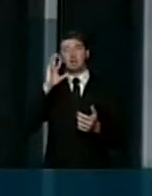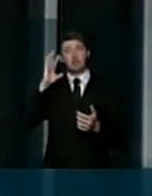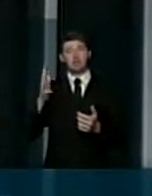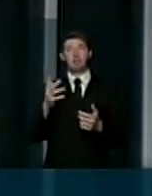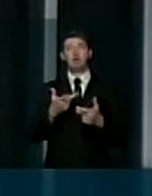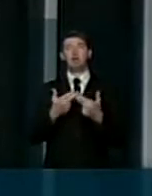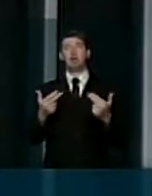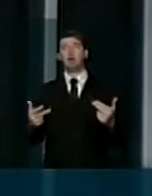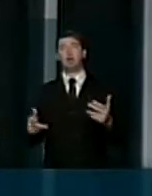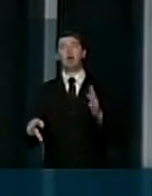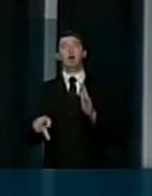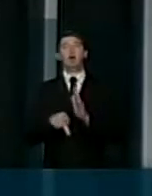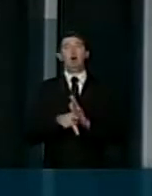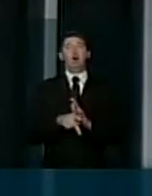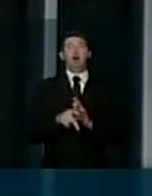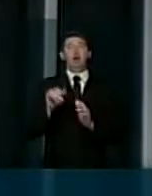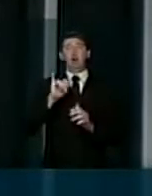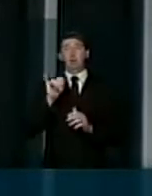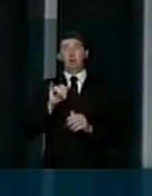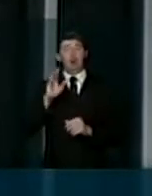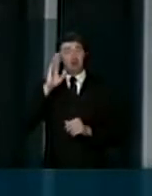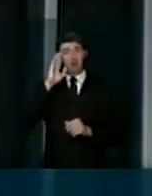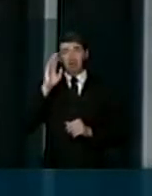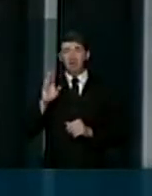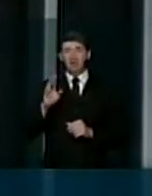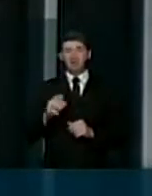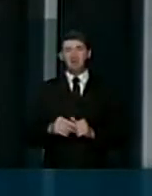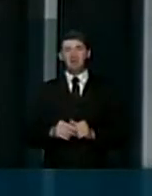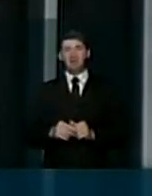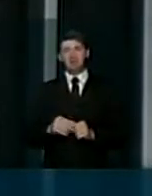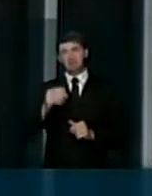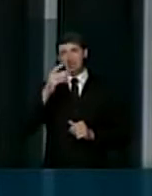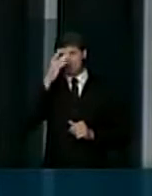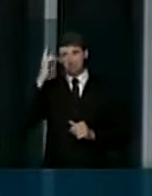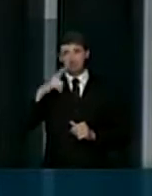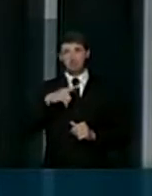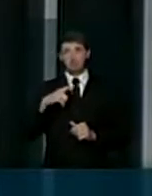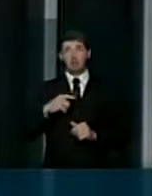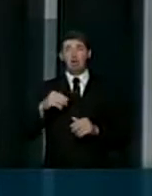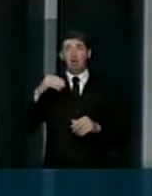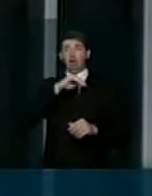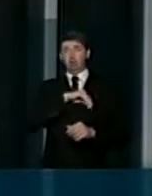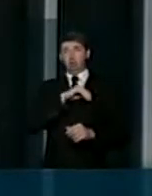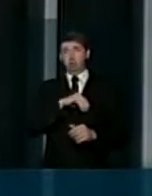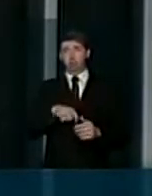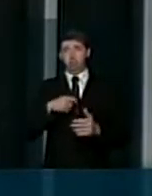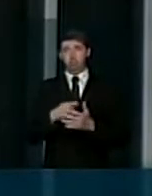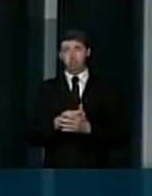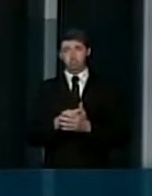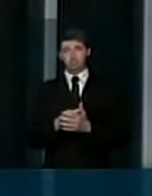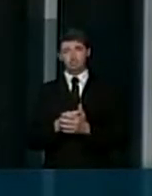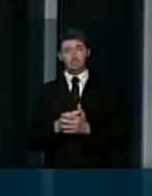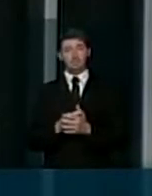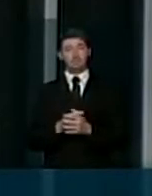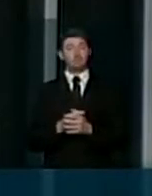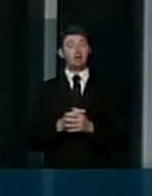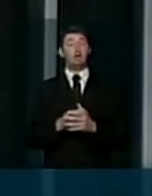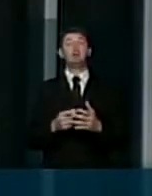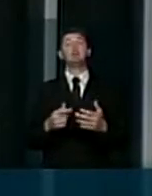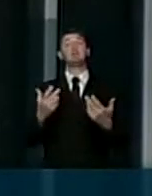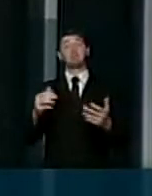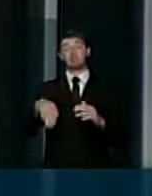questões dos tributos, especialmente aqueles que oneram a folha de pagamento. Portanto, saúdo muito